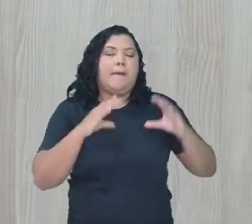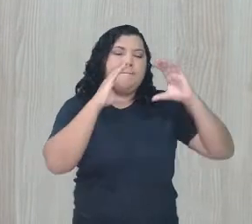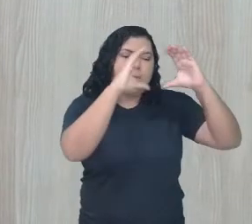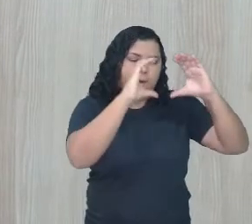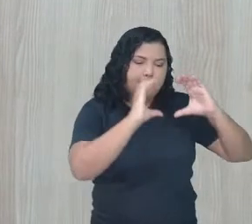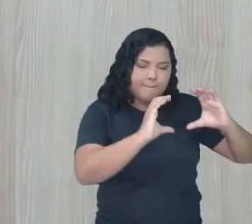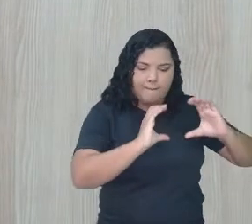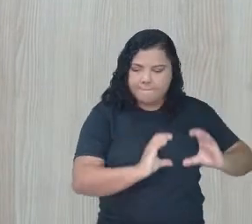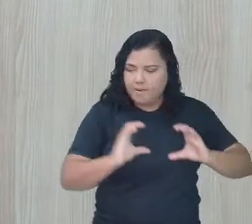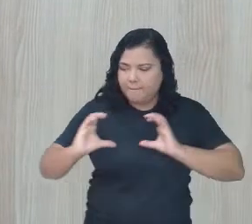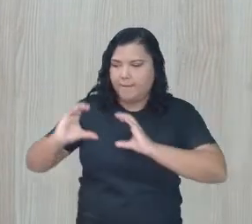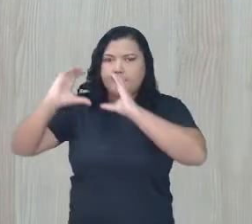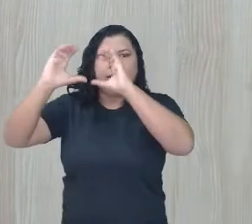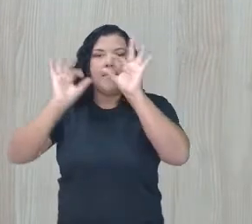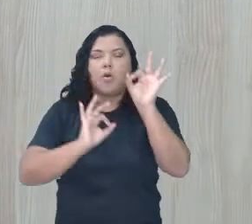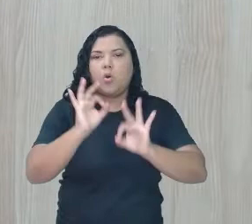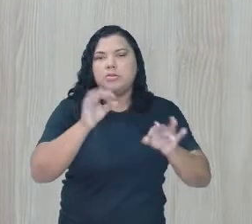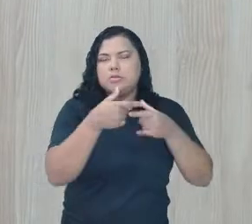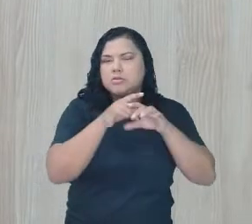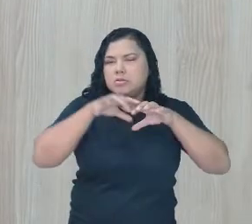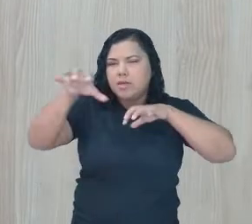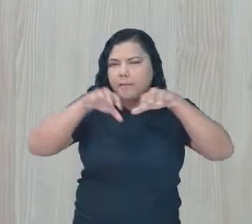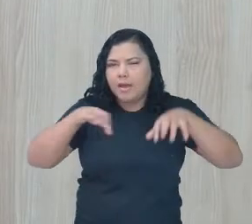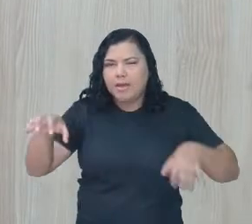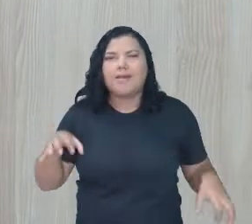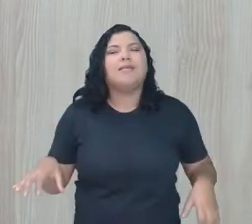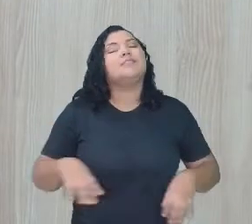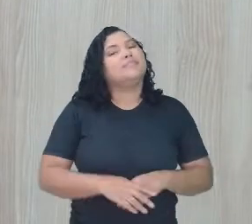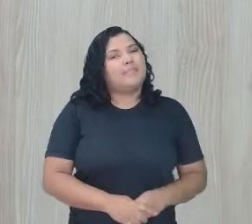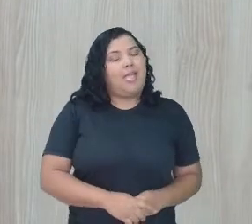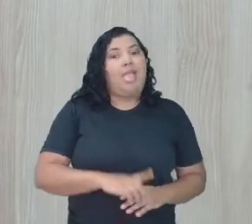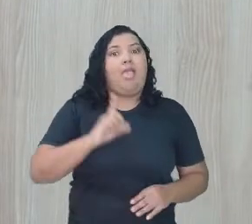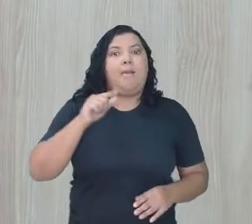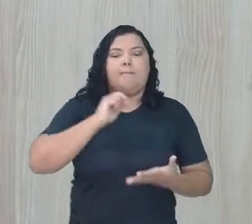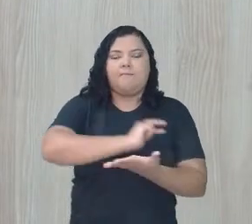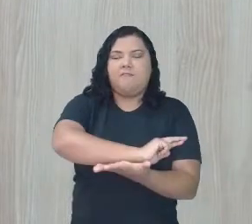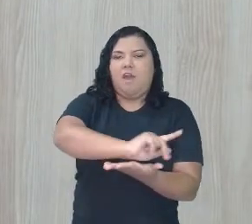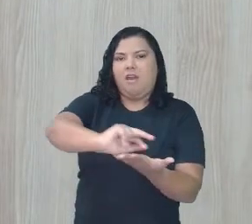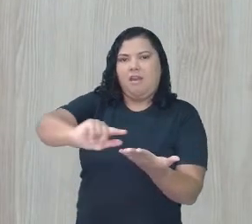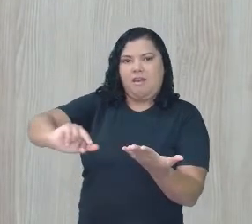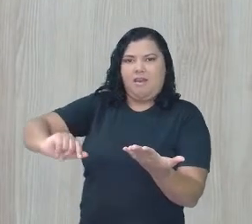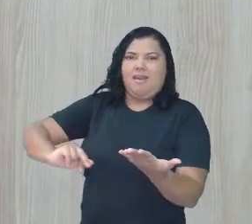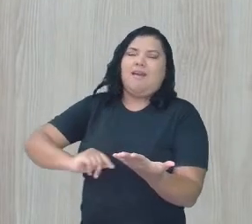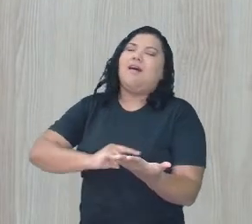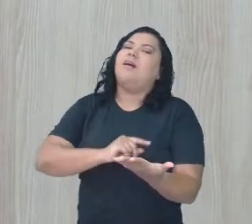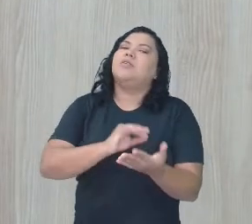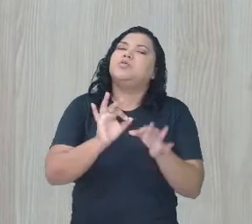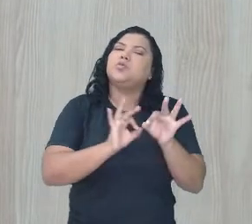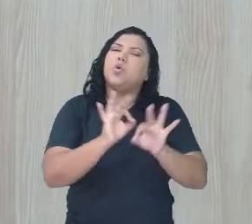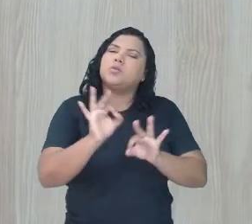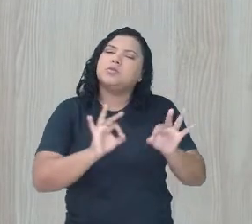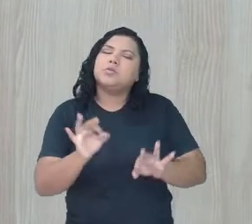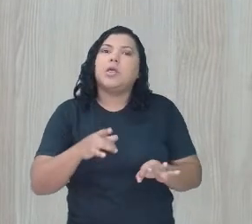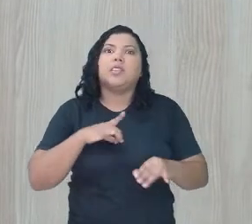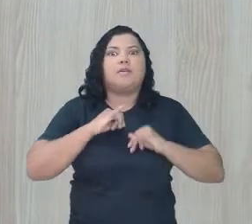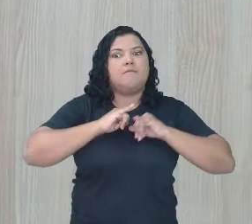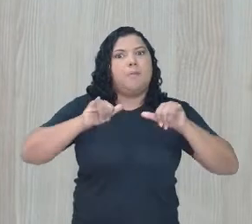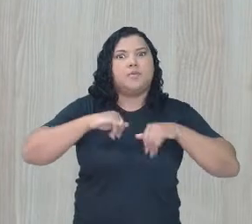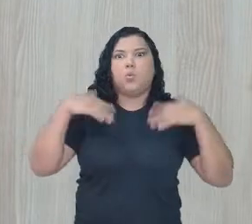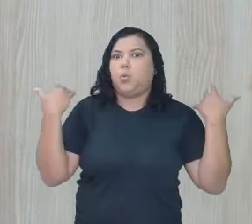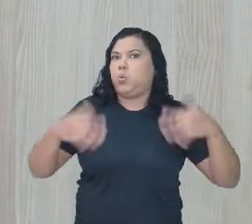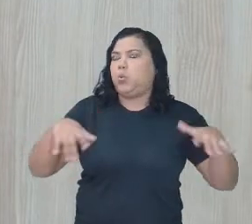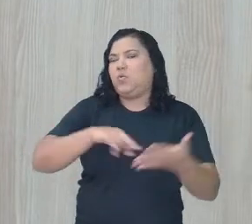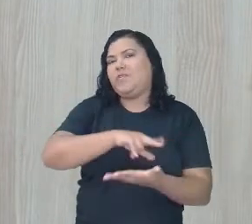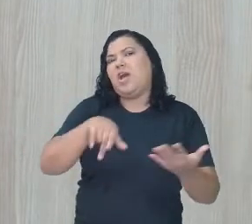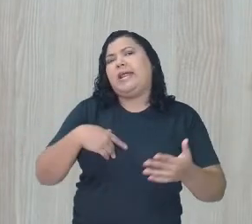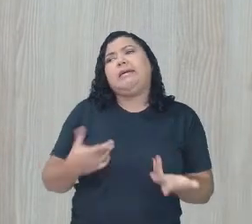seção de notícias, as seções de entrevistas. Então, assim, é muito diverso e muito cheio de informações, que